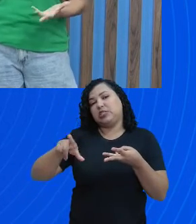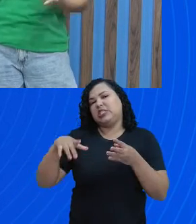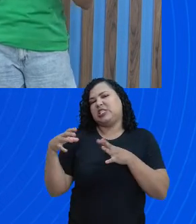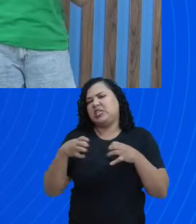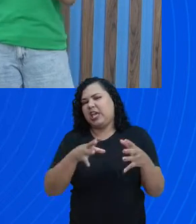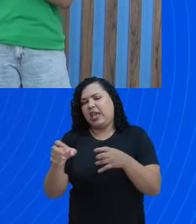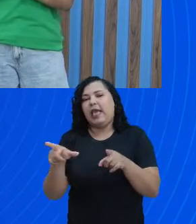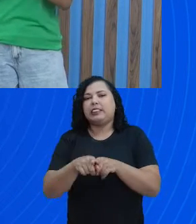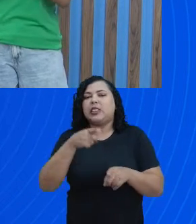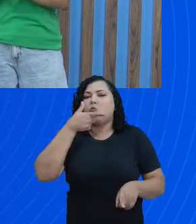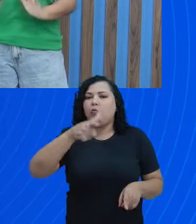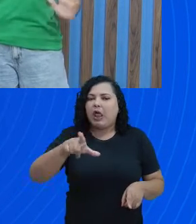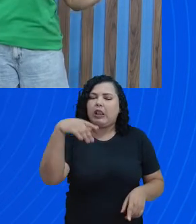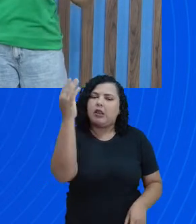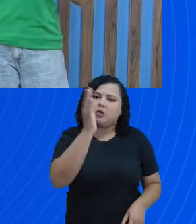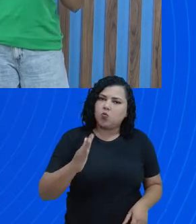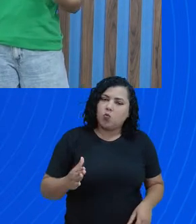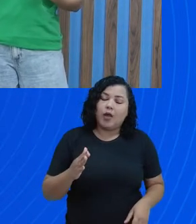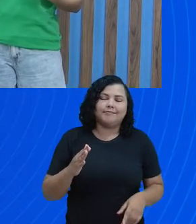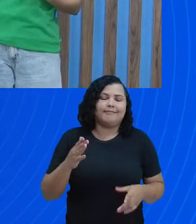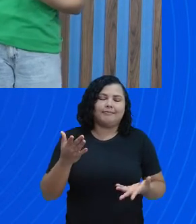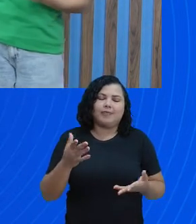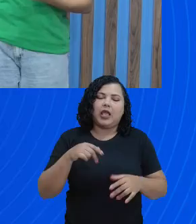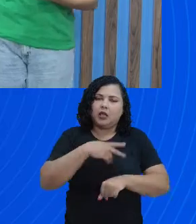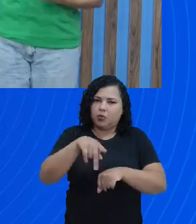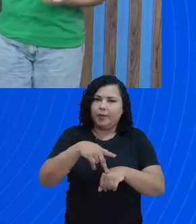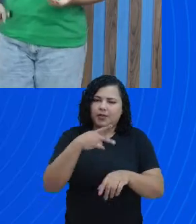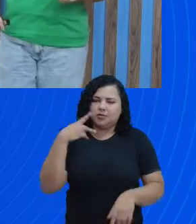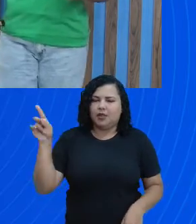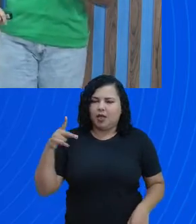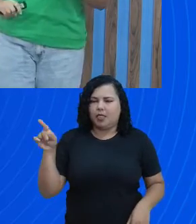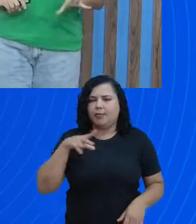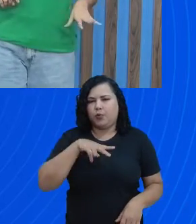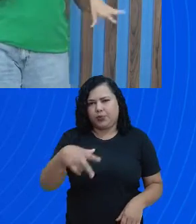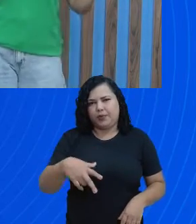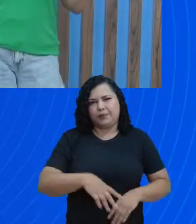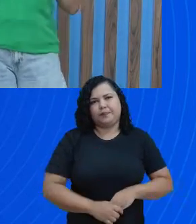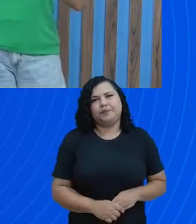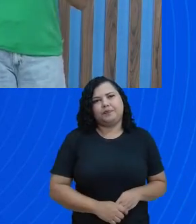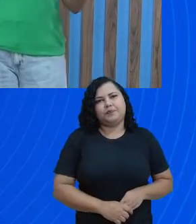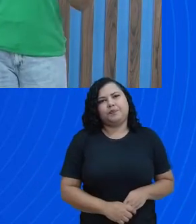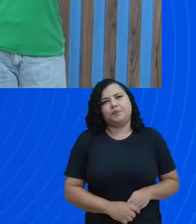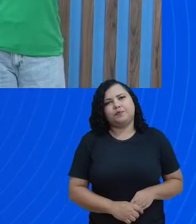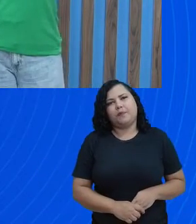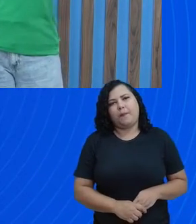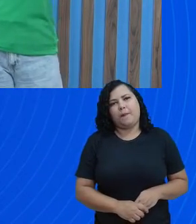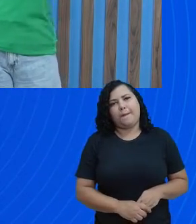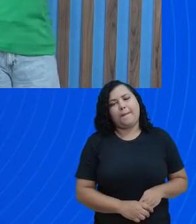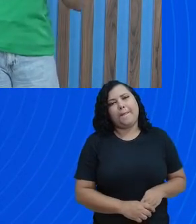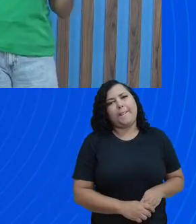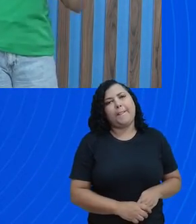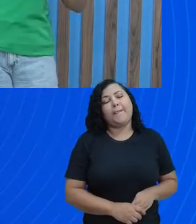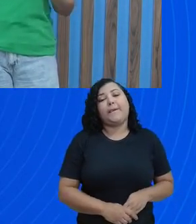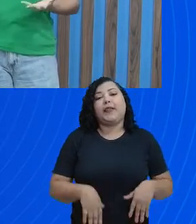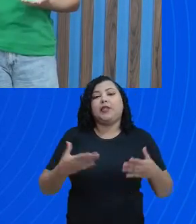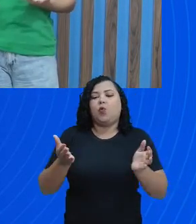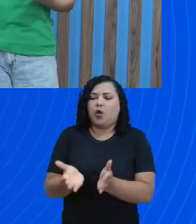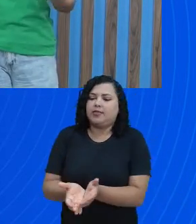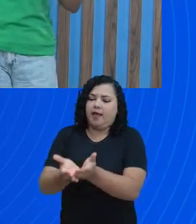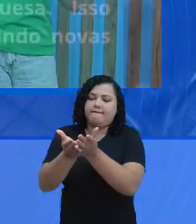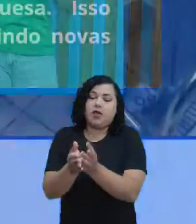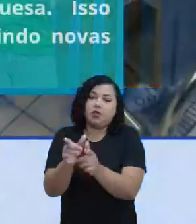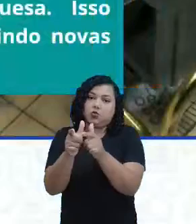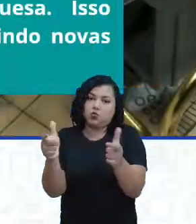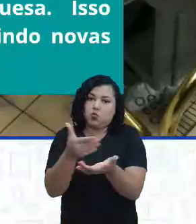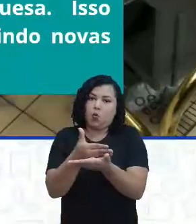língua nacional, você tinha essa ideia do Estado Nacional. E, as grandes navegações iniciaram-se no século XV